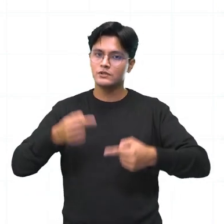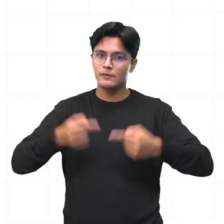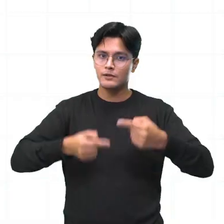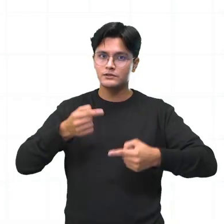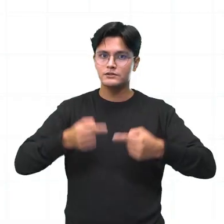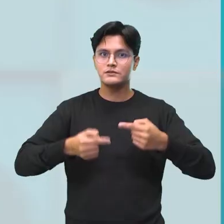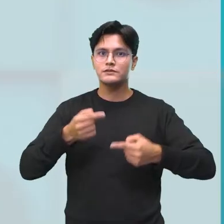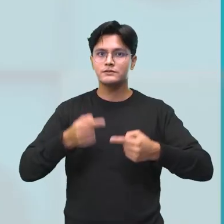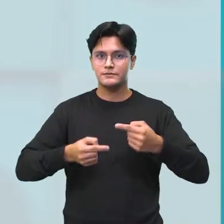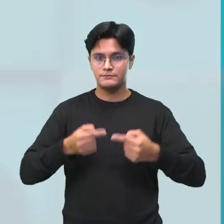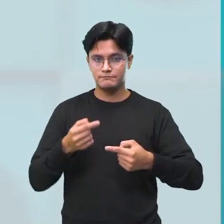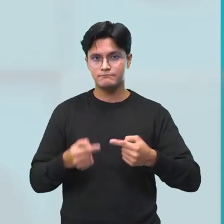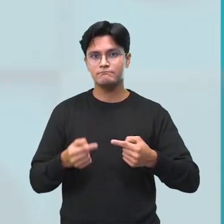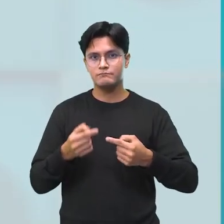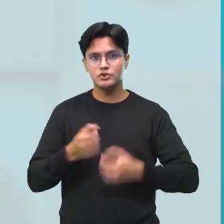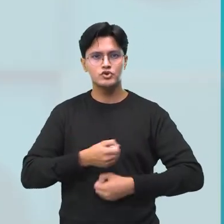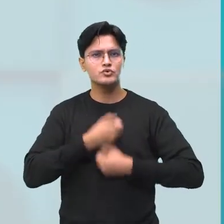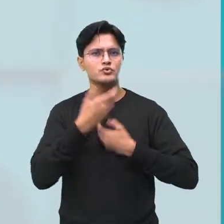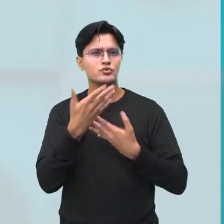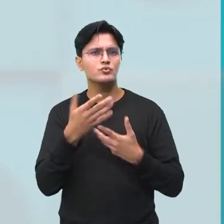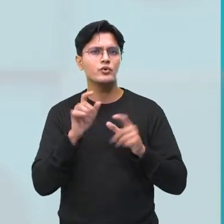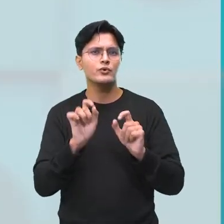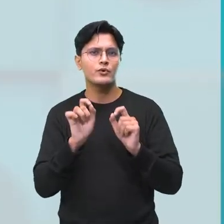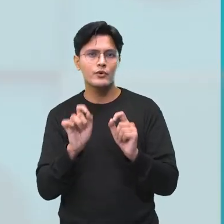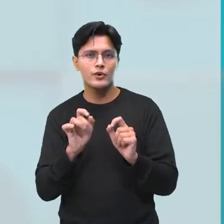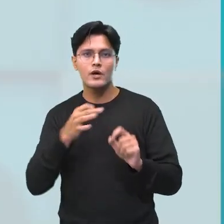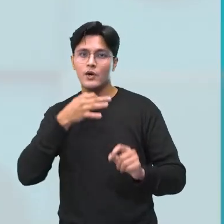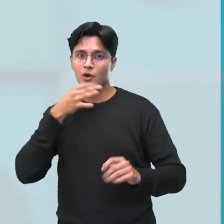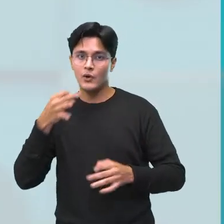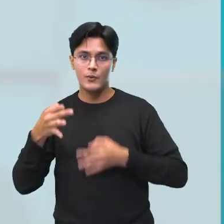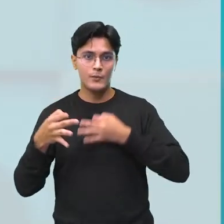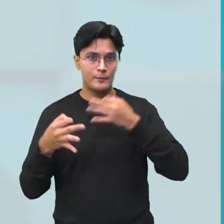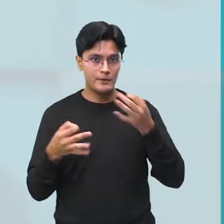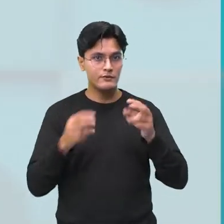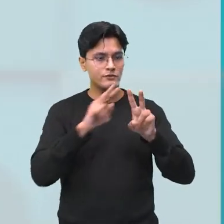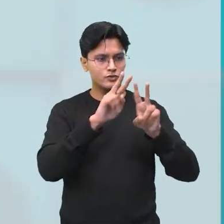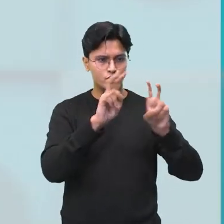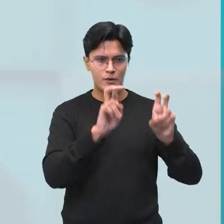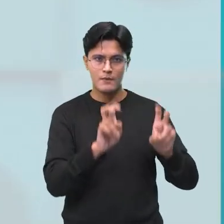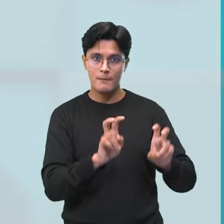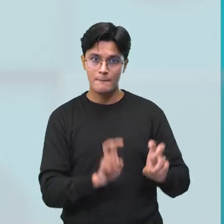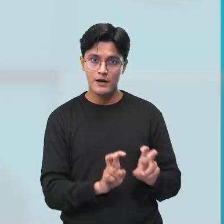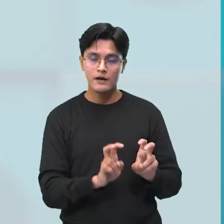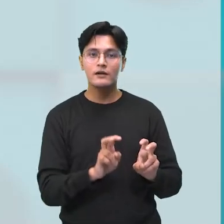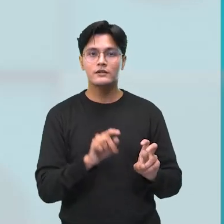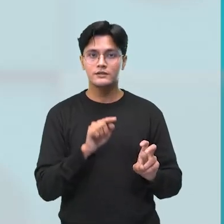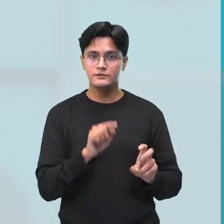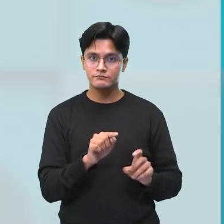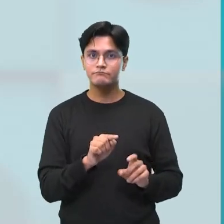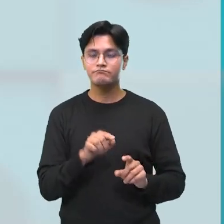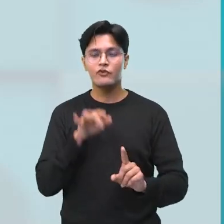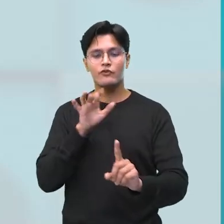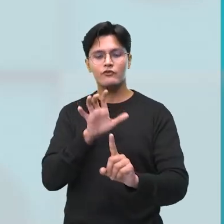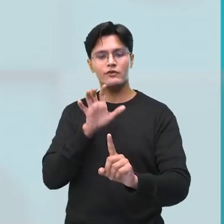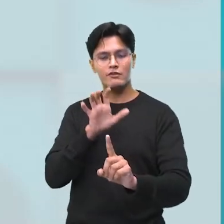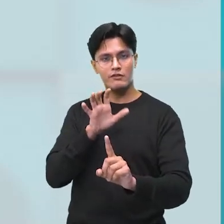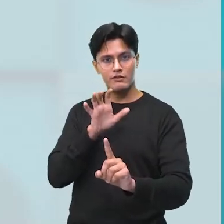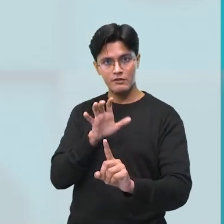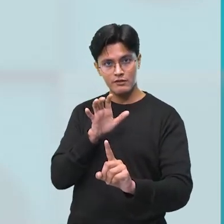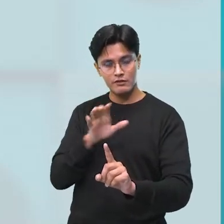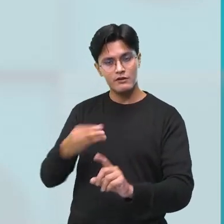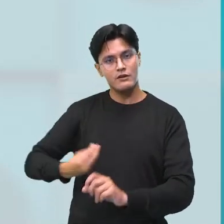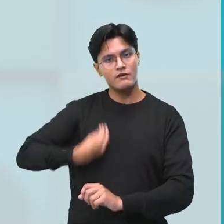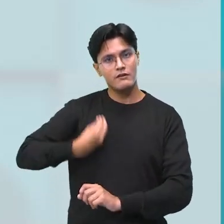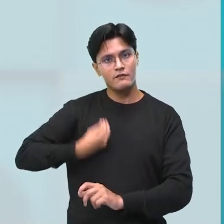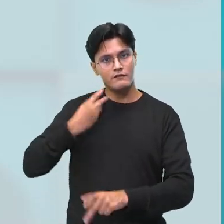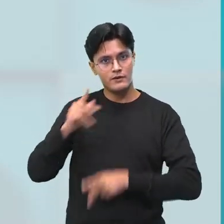debatidos, expõe-se ali, né, as opiniões sobre esses temas variados que vão interferir diretamente na vida